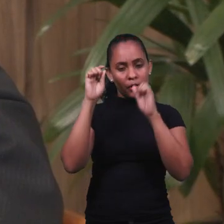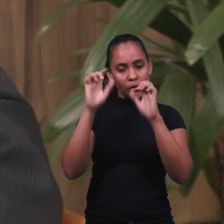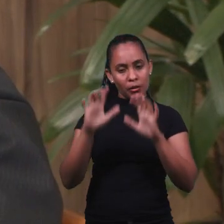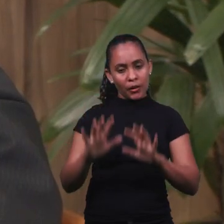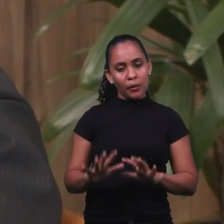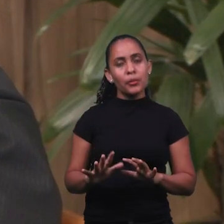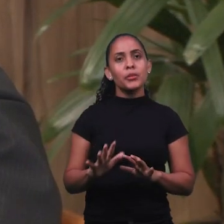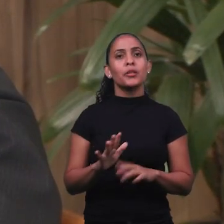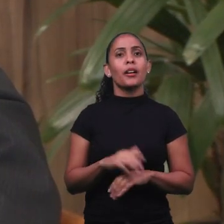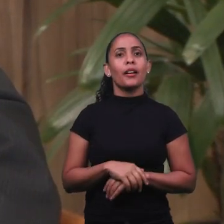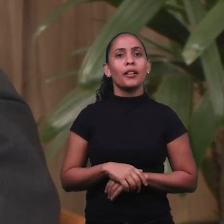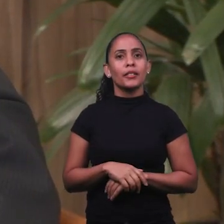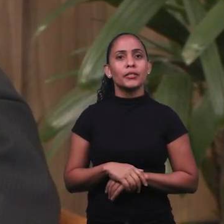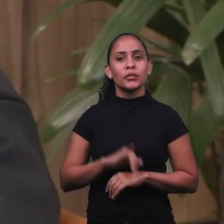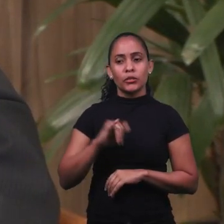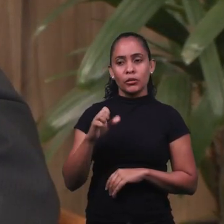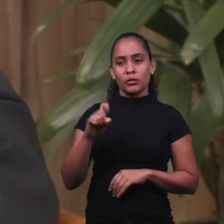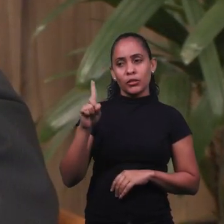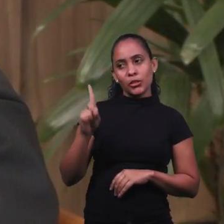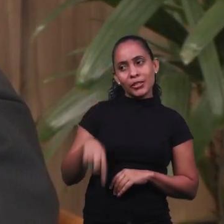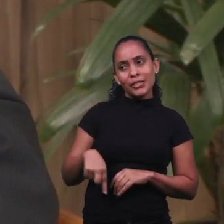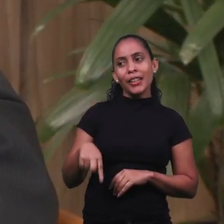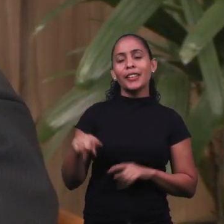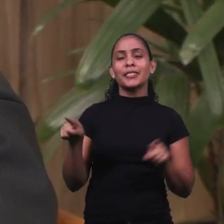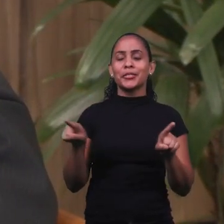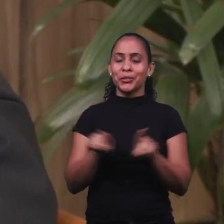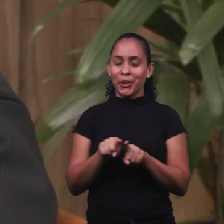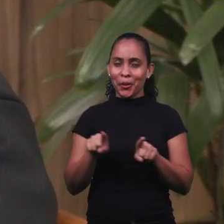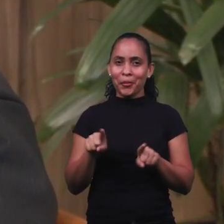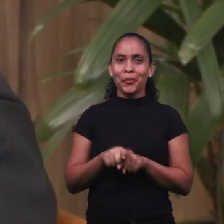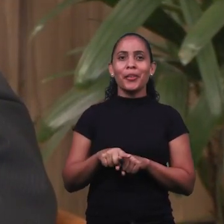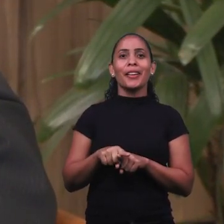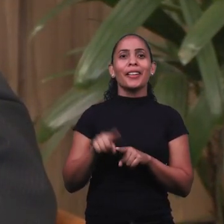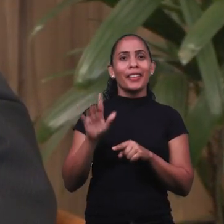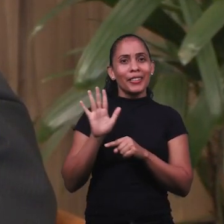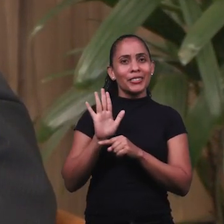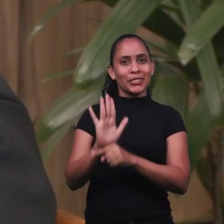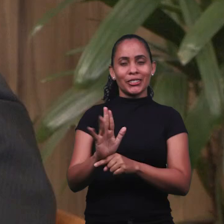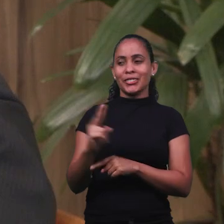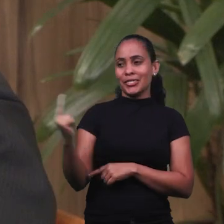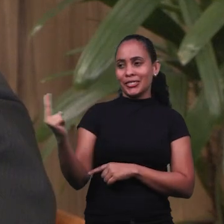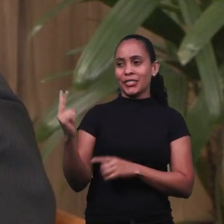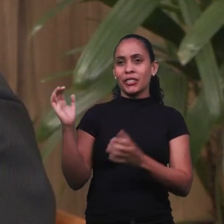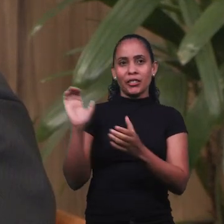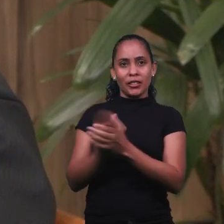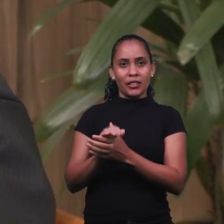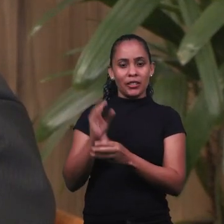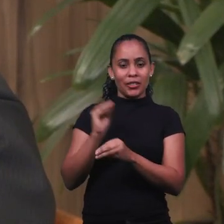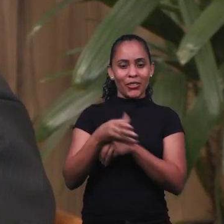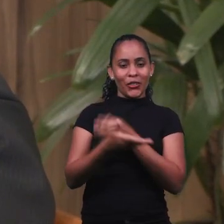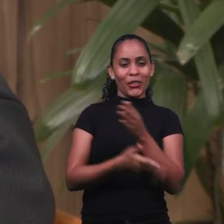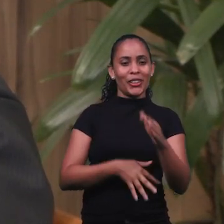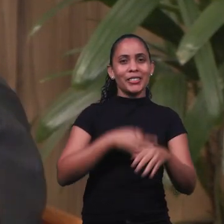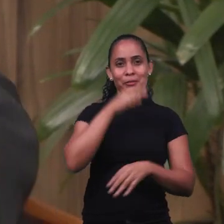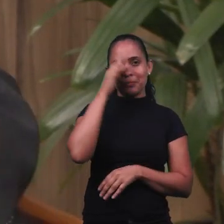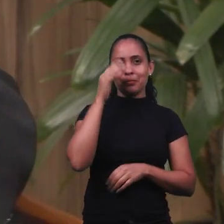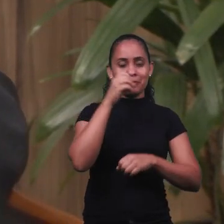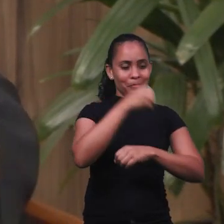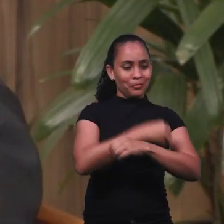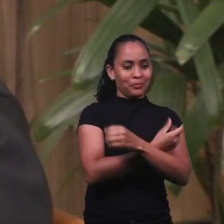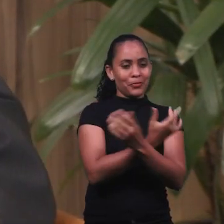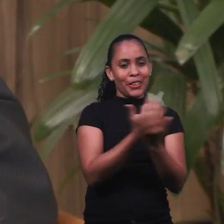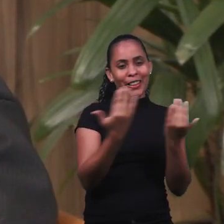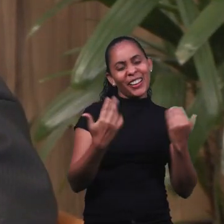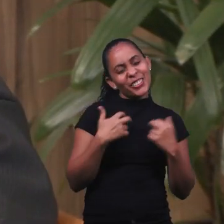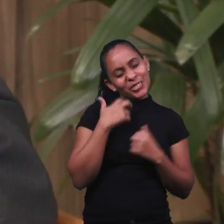cada dia. O irmão José, o esposo da irmã Vera, também ajuda, é o casal, não é, pastor Cosme, que cuida do jardim. Ele é mais tímido,